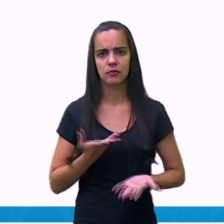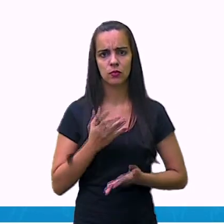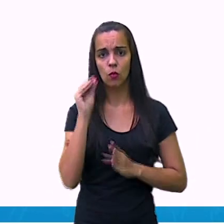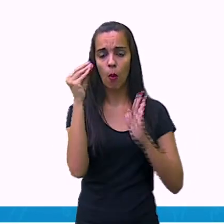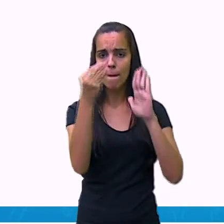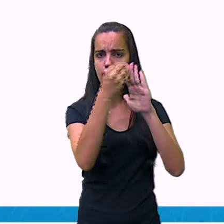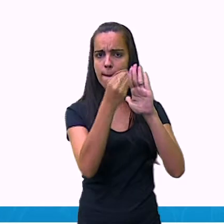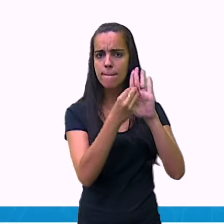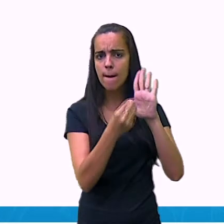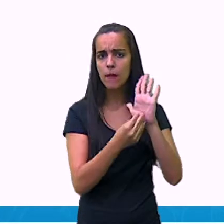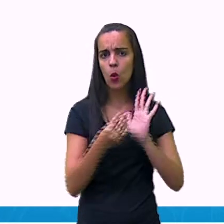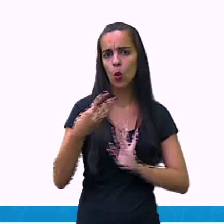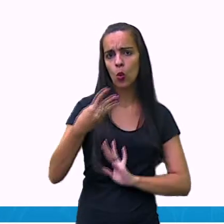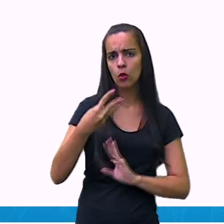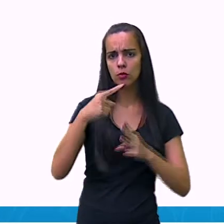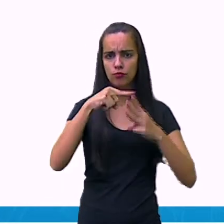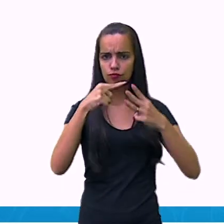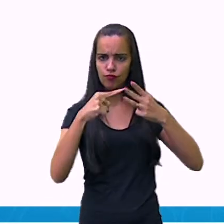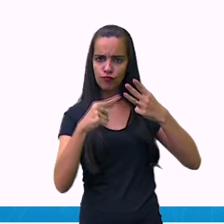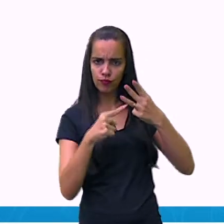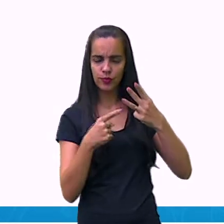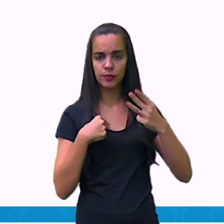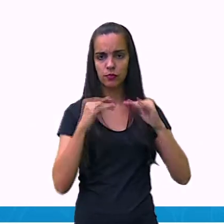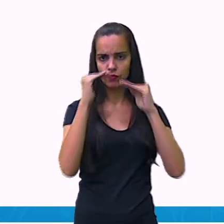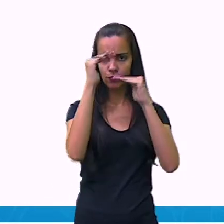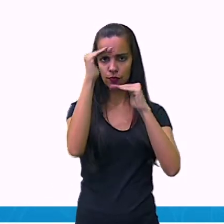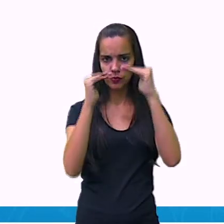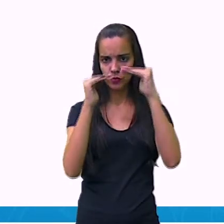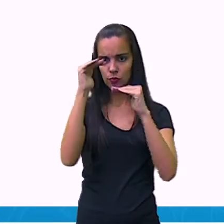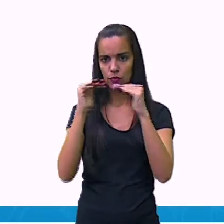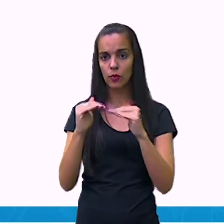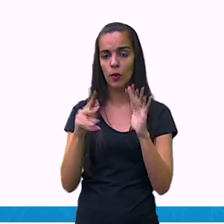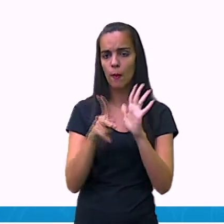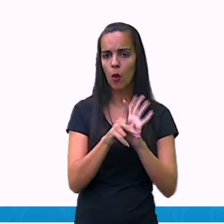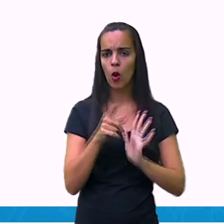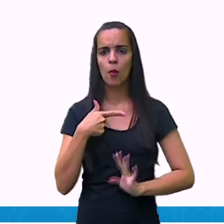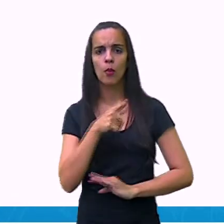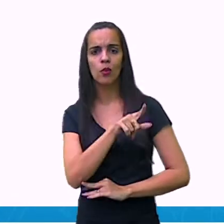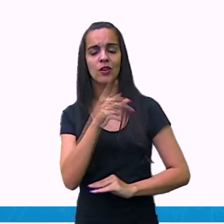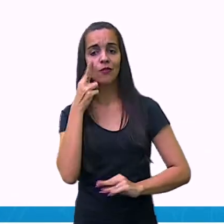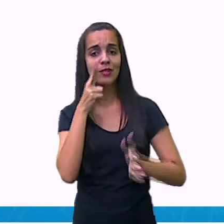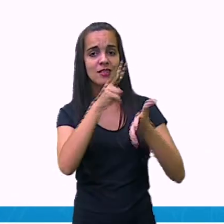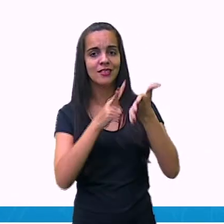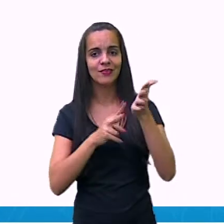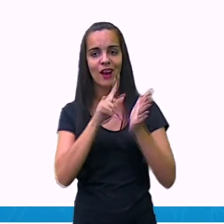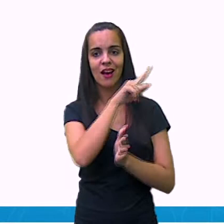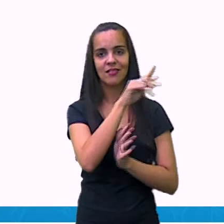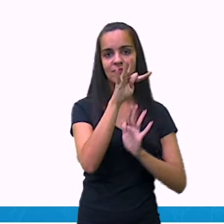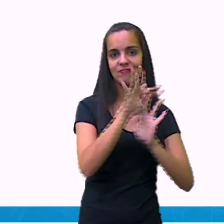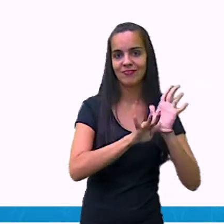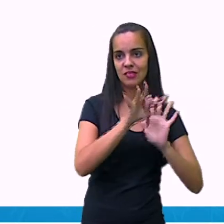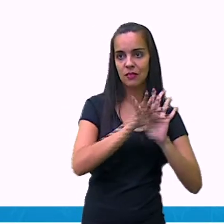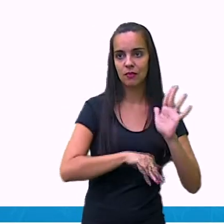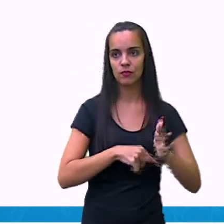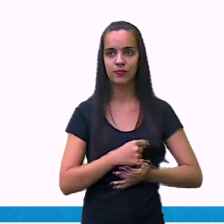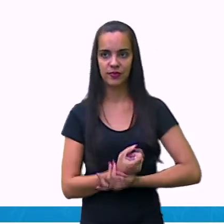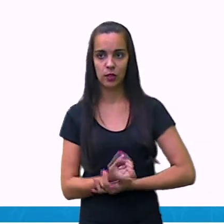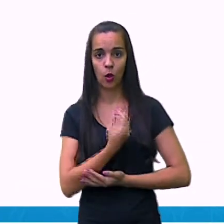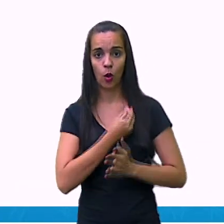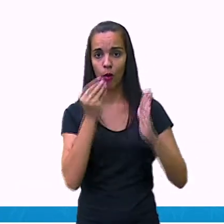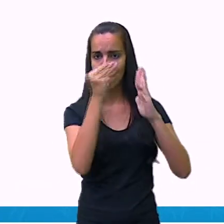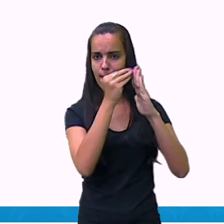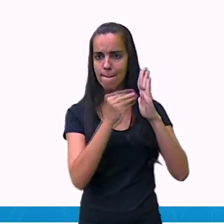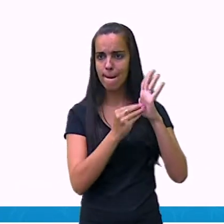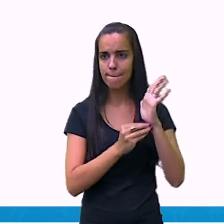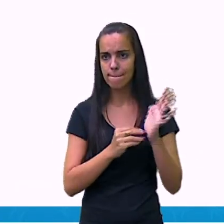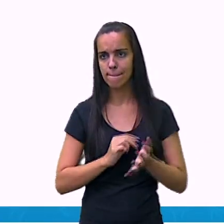Numere os fatos na ordem do texto. Se você leu o texto, você vai enumerar corretamente.